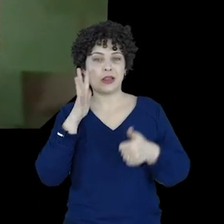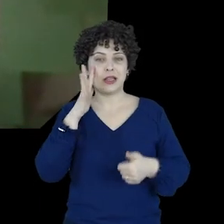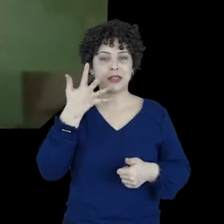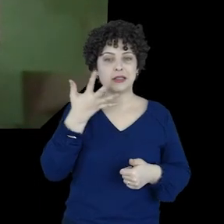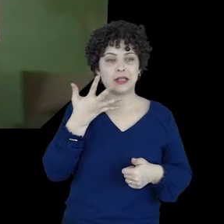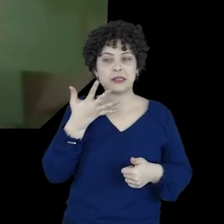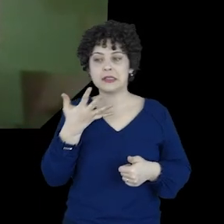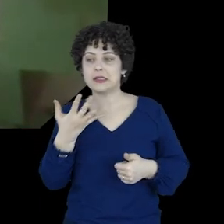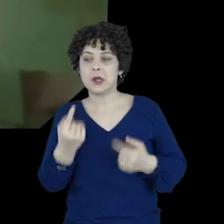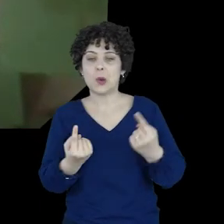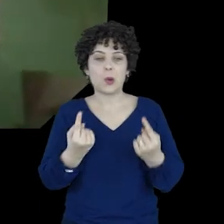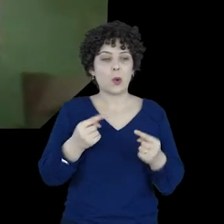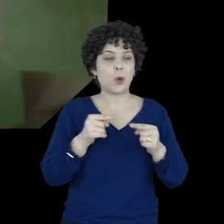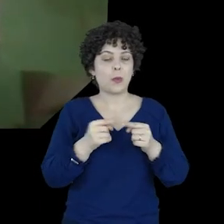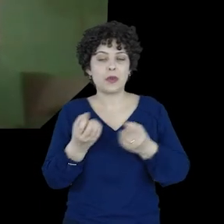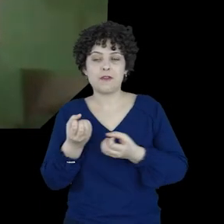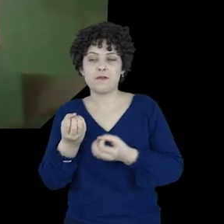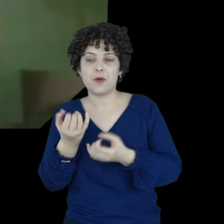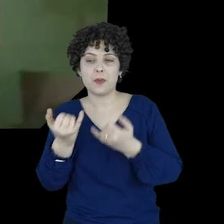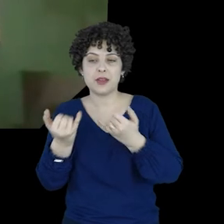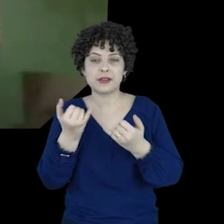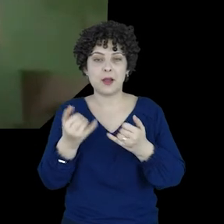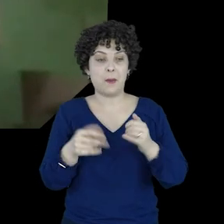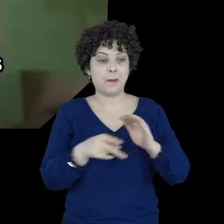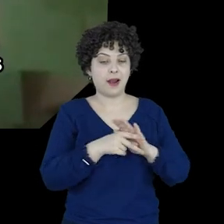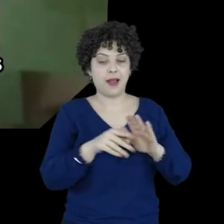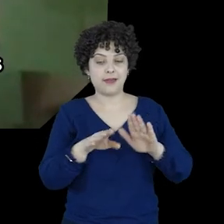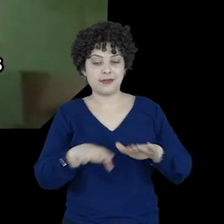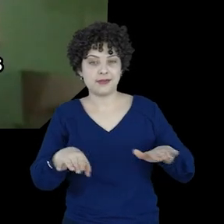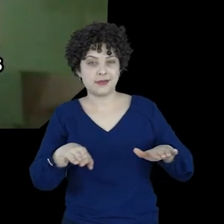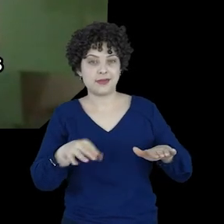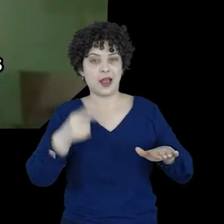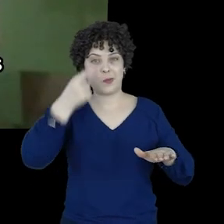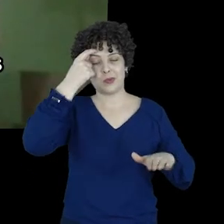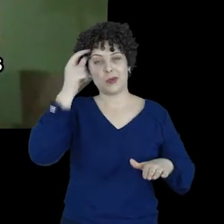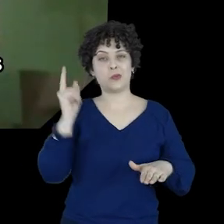de tomar decisões baseadas em informações para essas crianças.